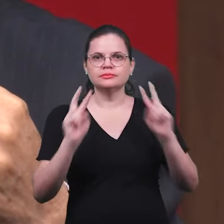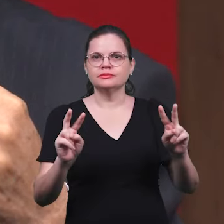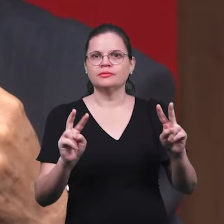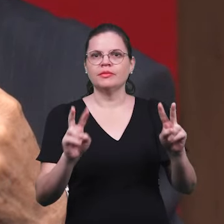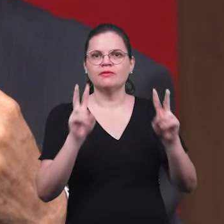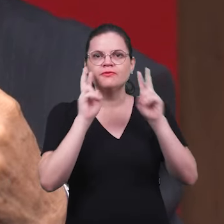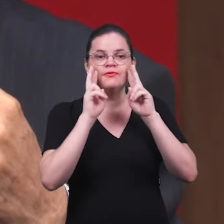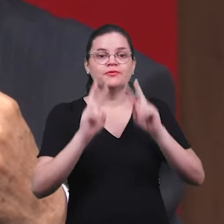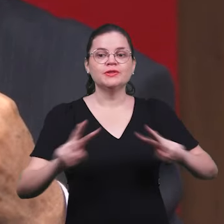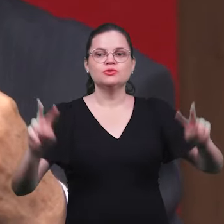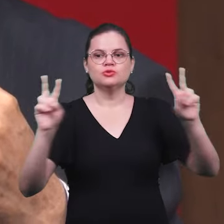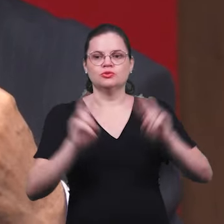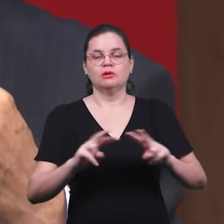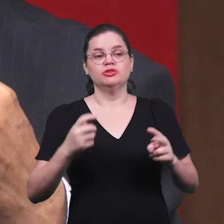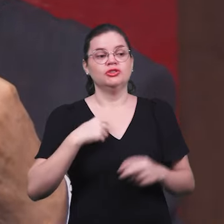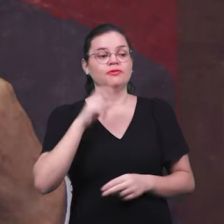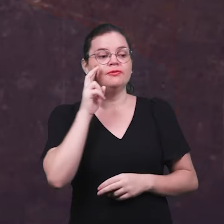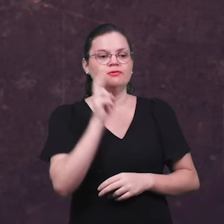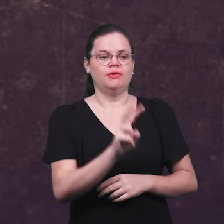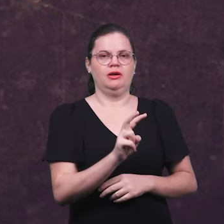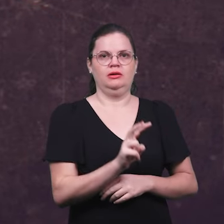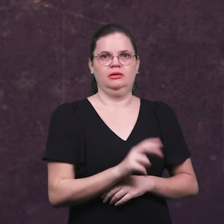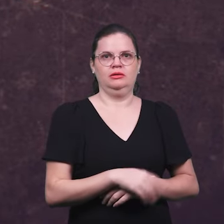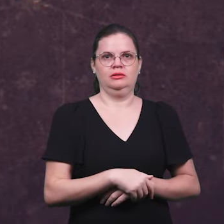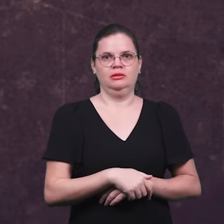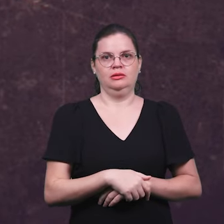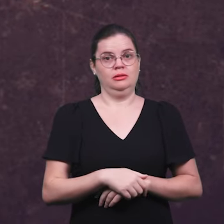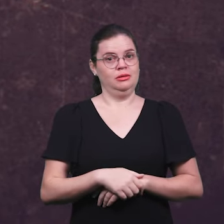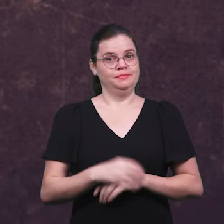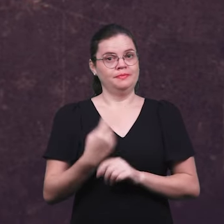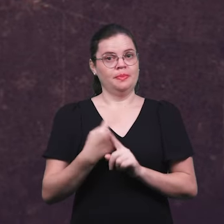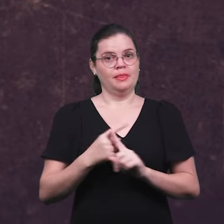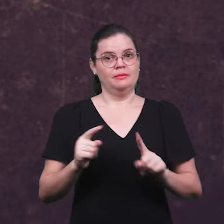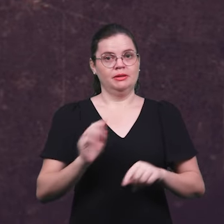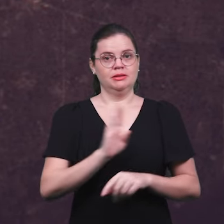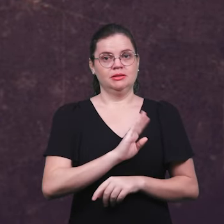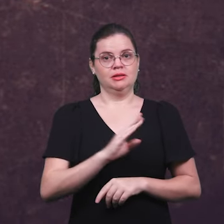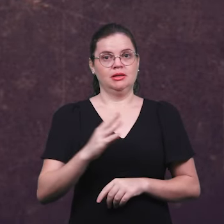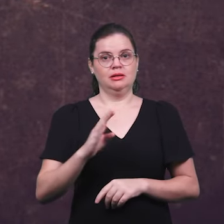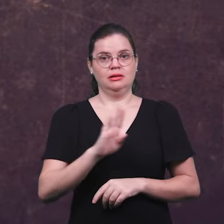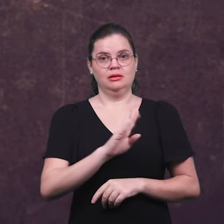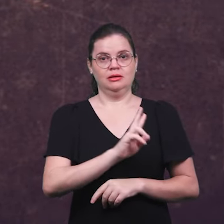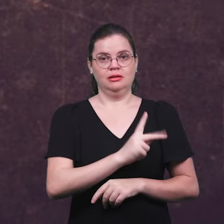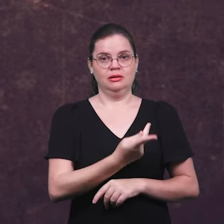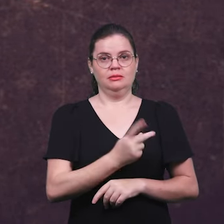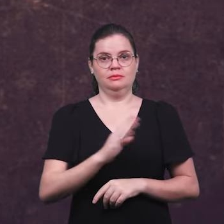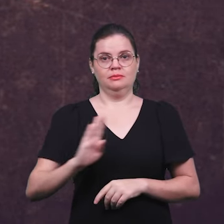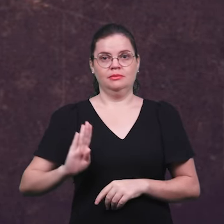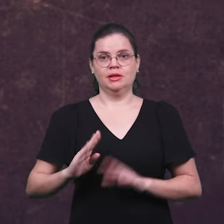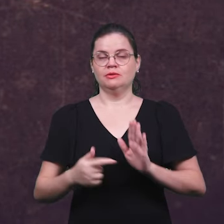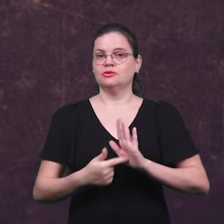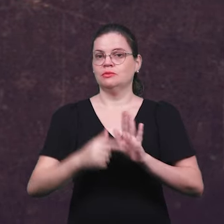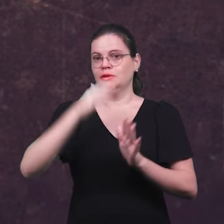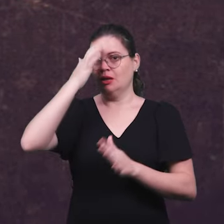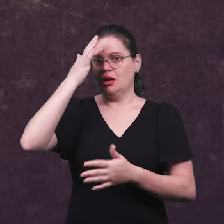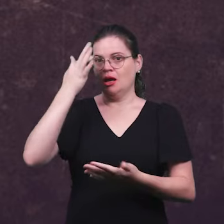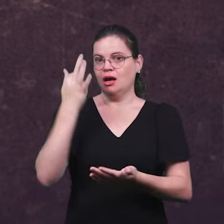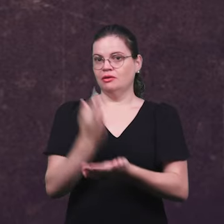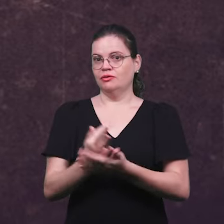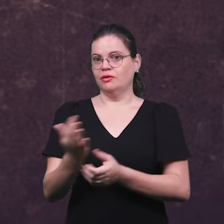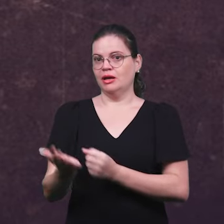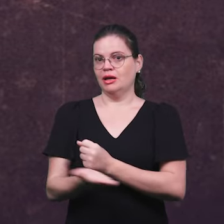Aqui em Hebreus também diz que a fé é o firme fundamento das coisas que não se vê e das coisas que se